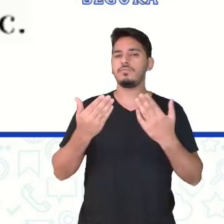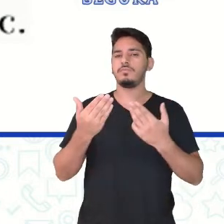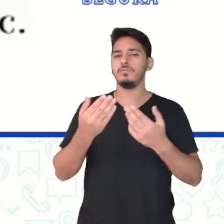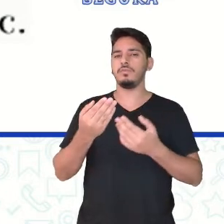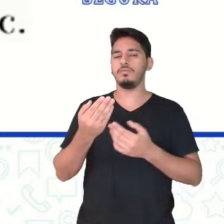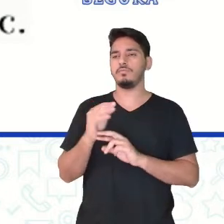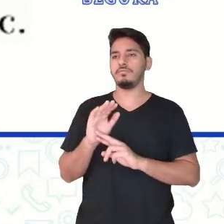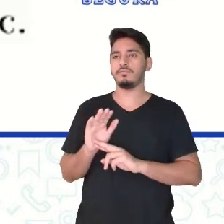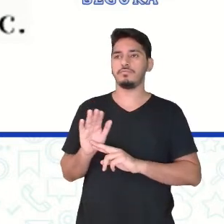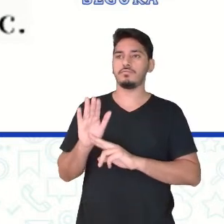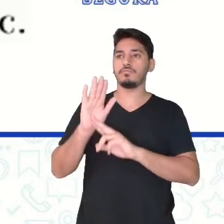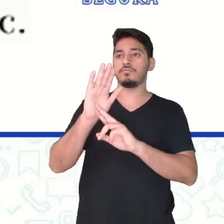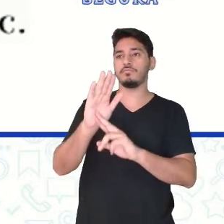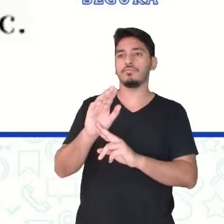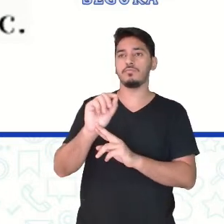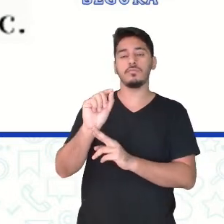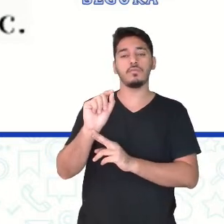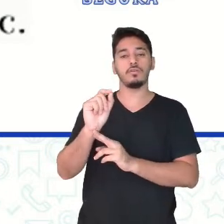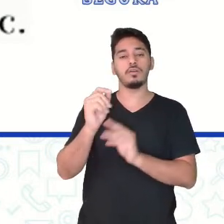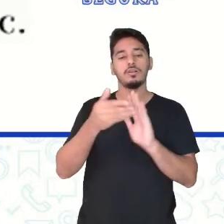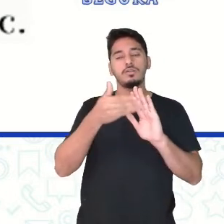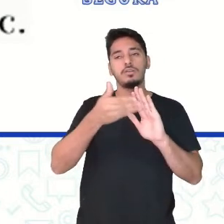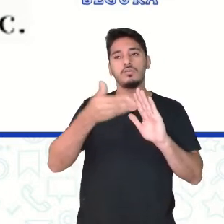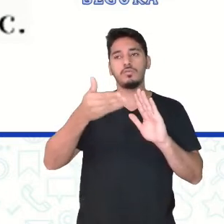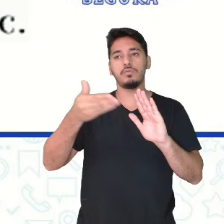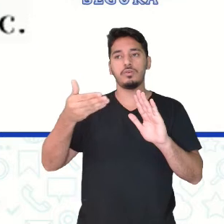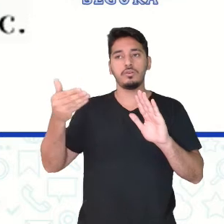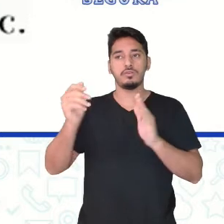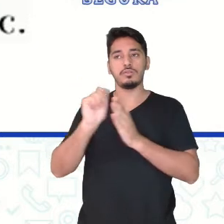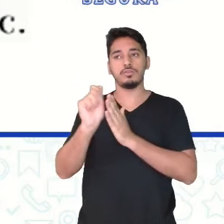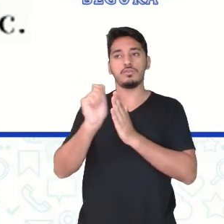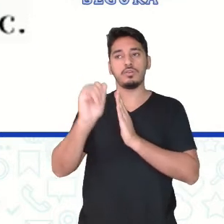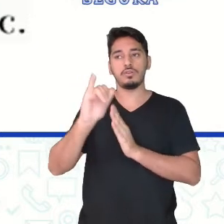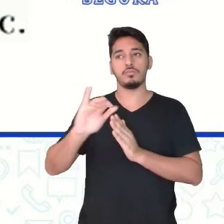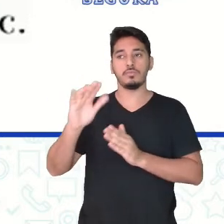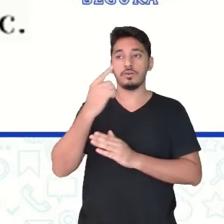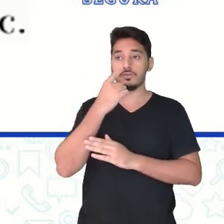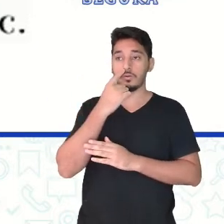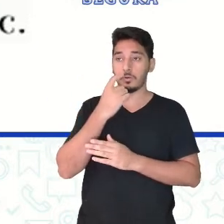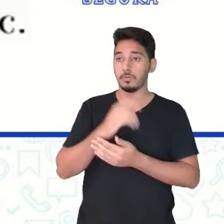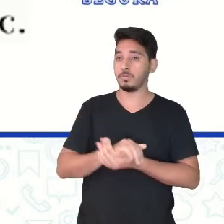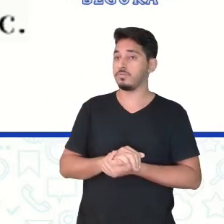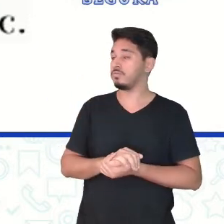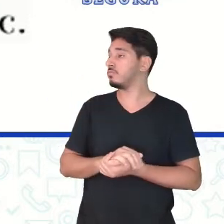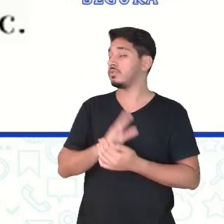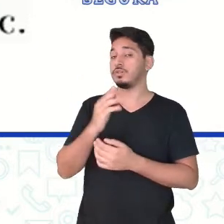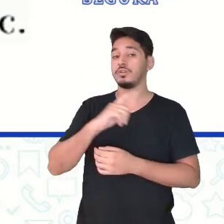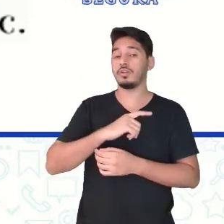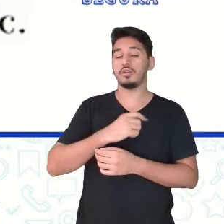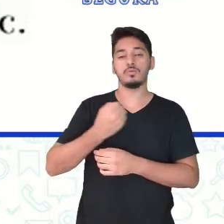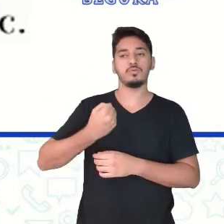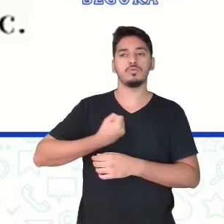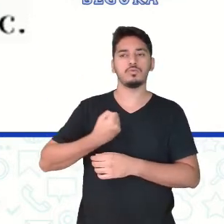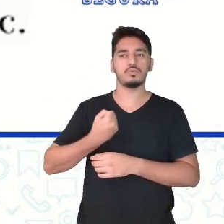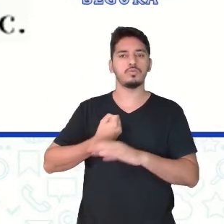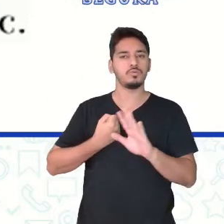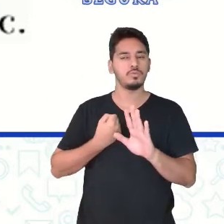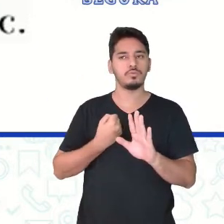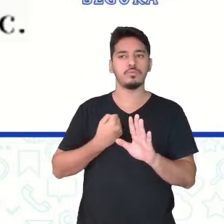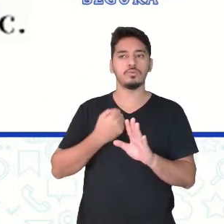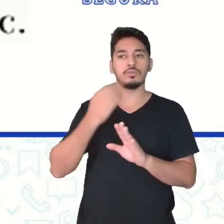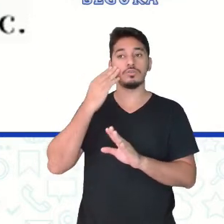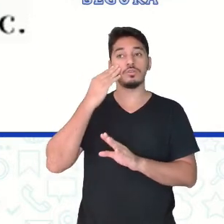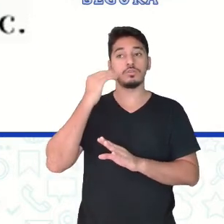a expressão representa o padrão da sequência descrita na figura? Aí agora, ele botou já os números, ele não, para poder a